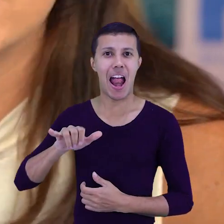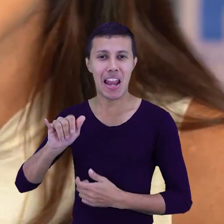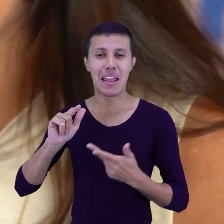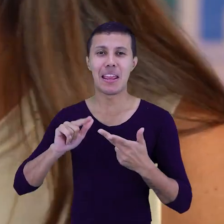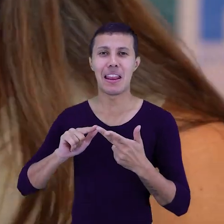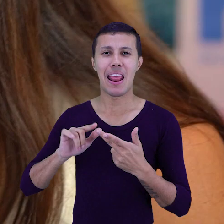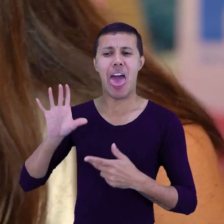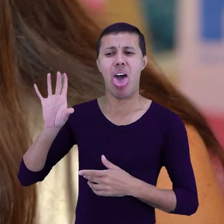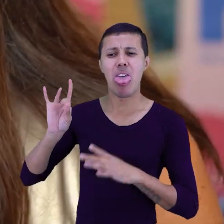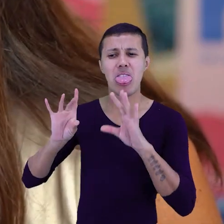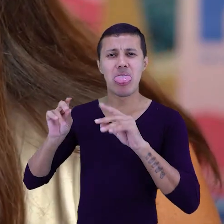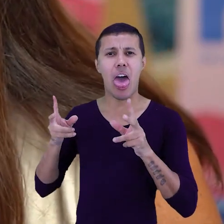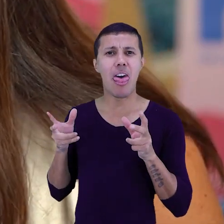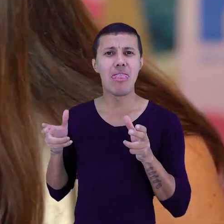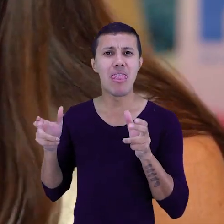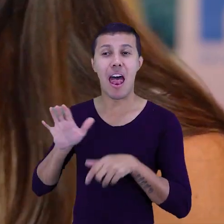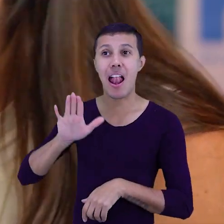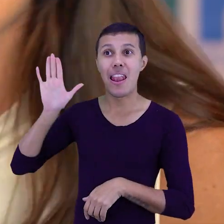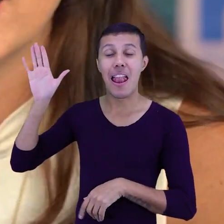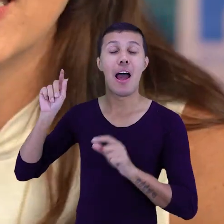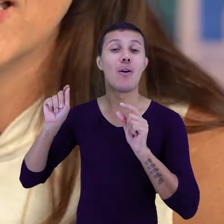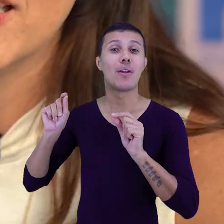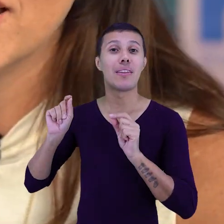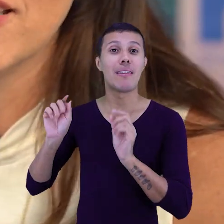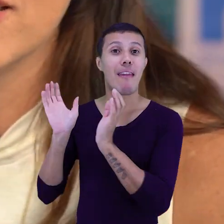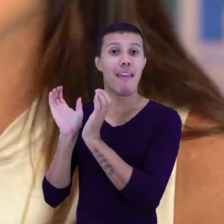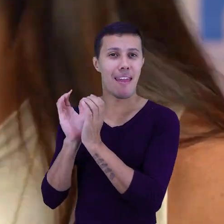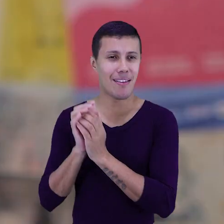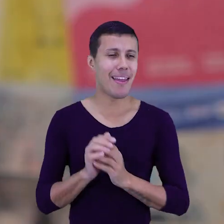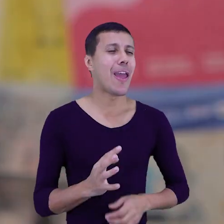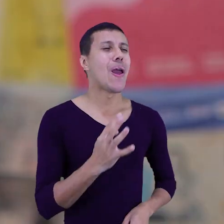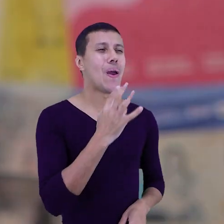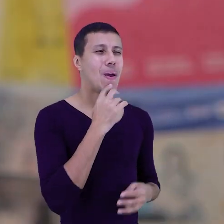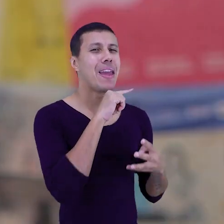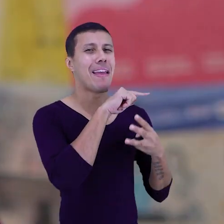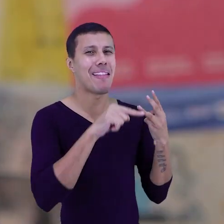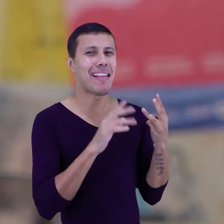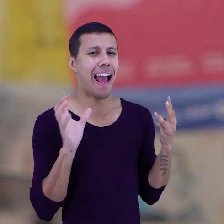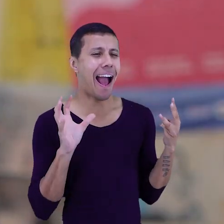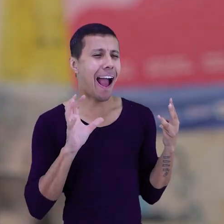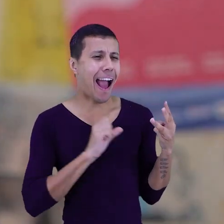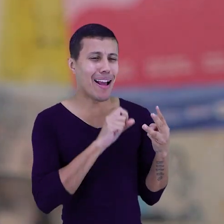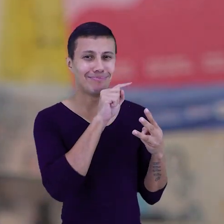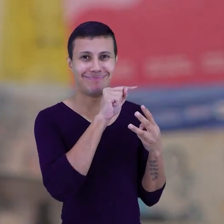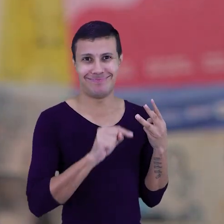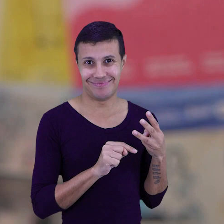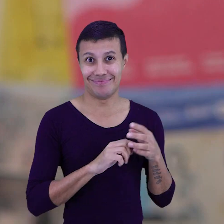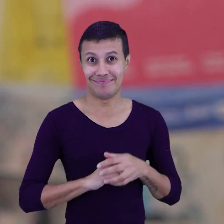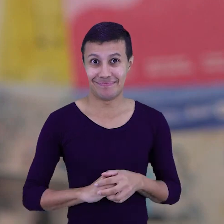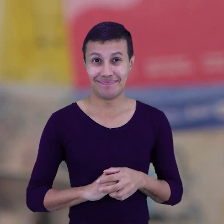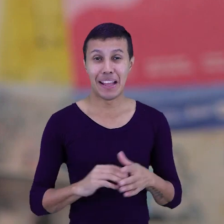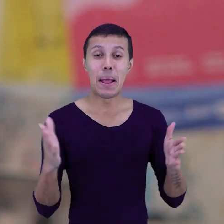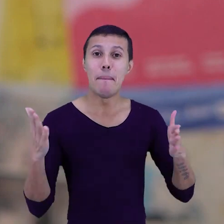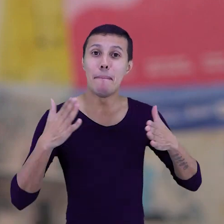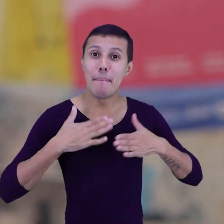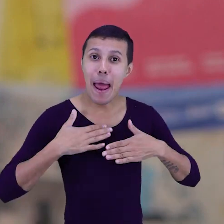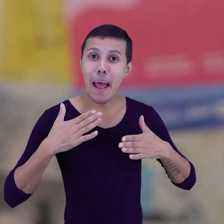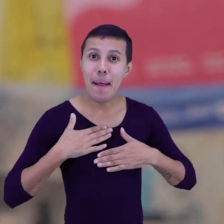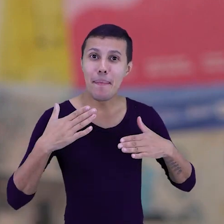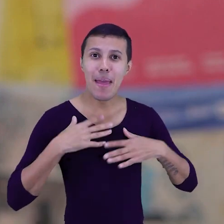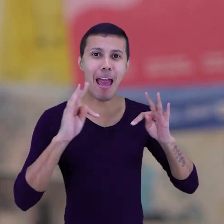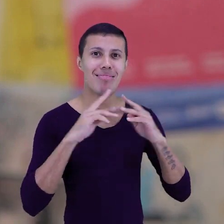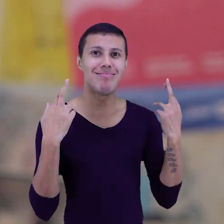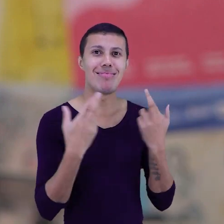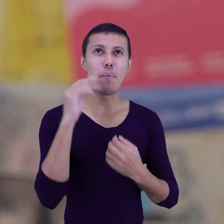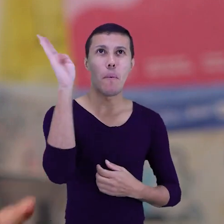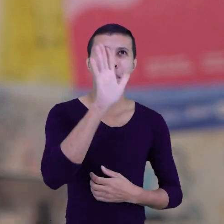Valley, tem o Manguezal no Recife, tem que Conheço e amo todas. Para mim é